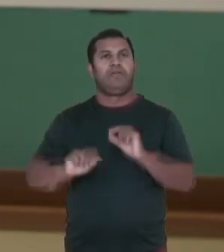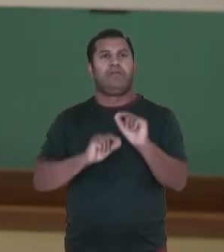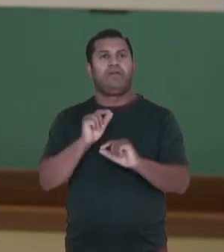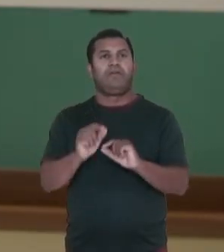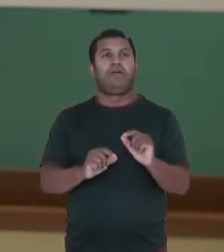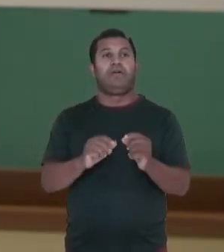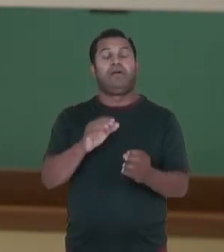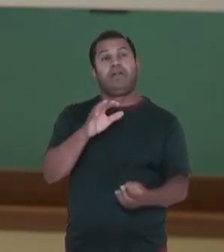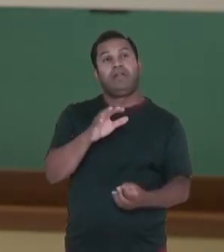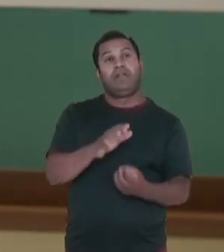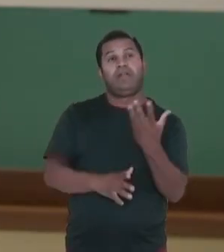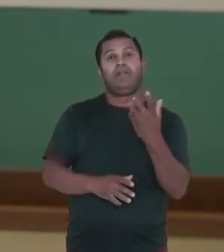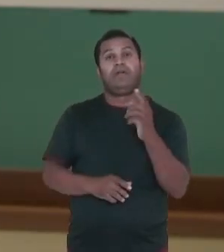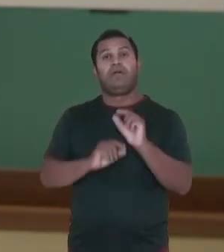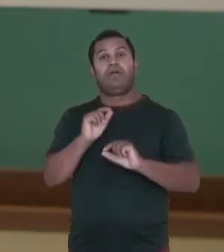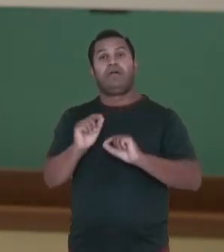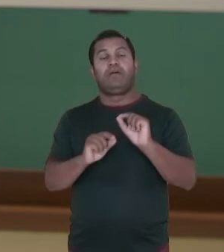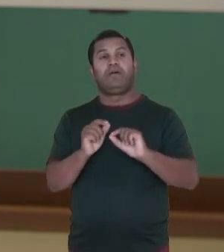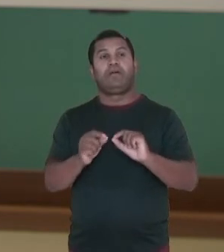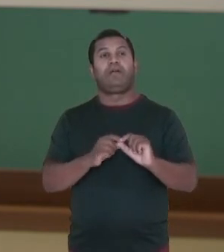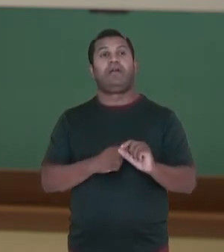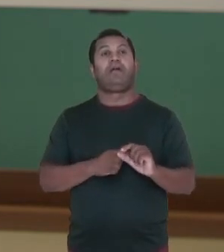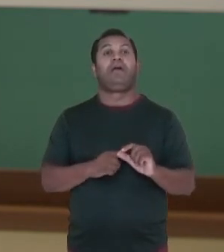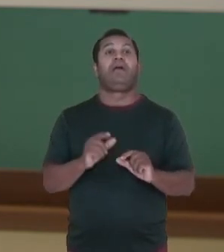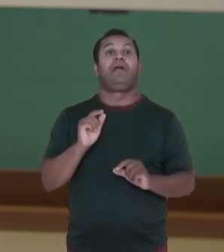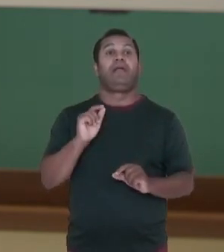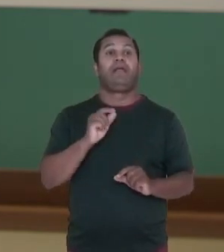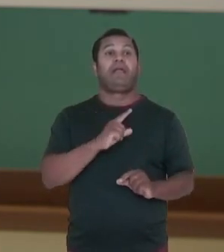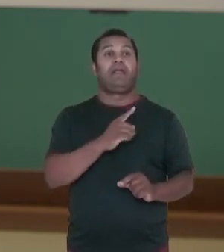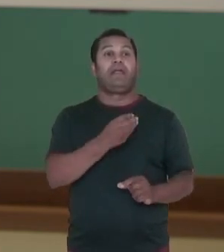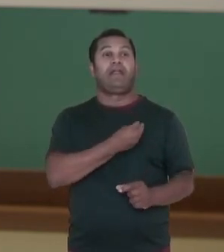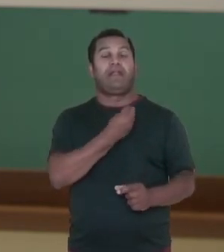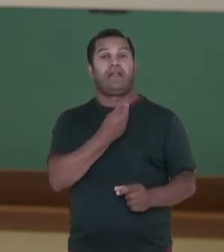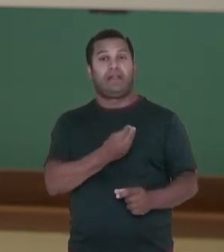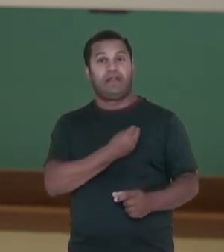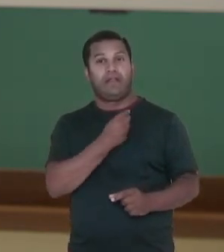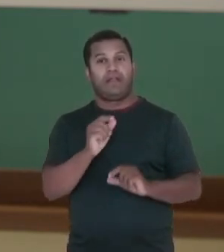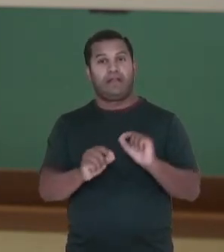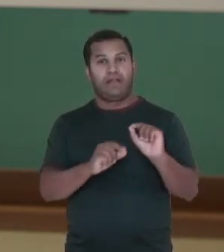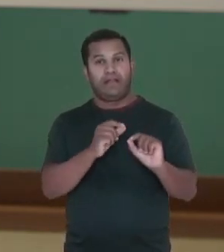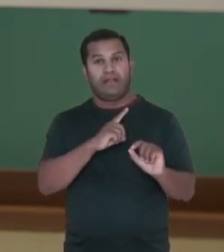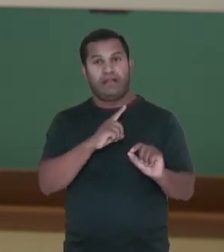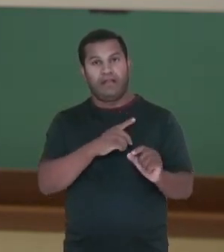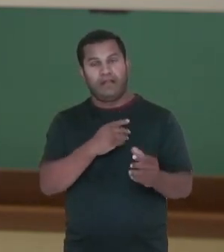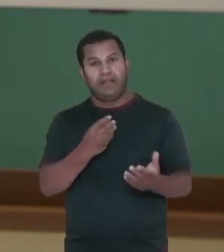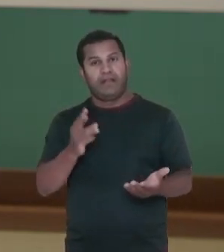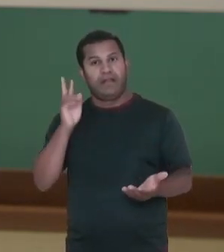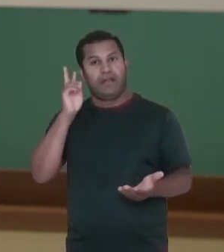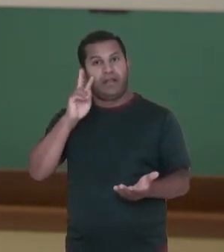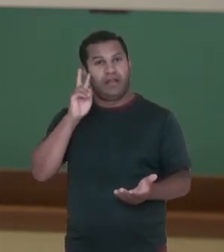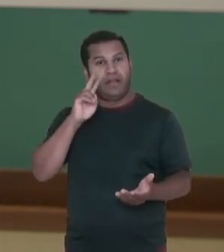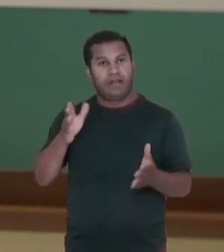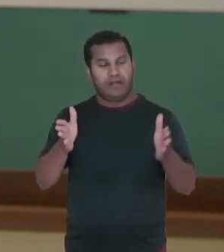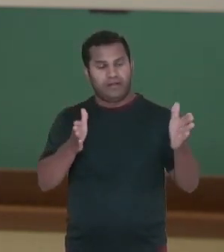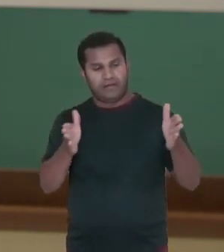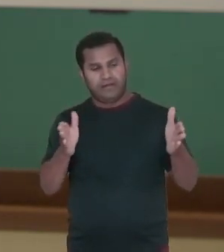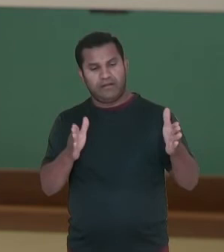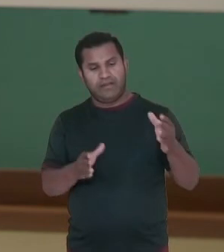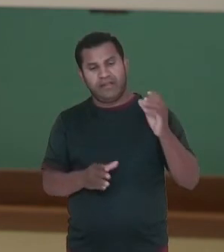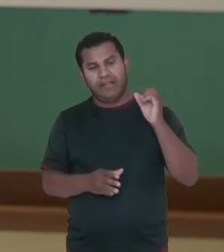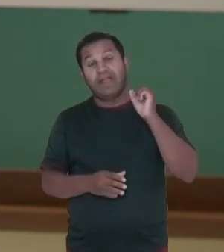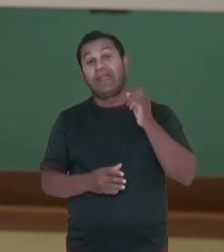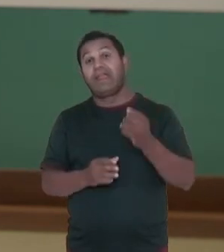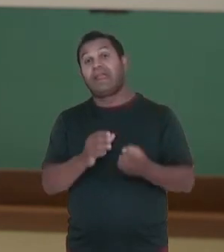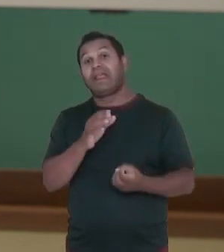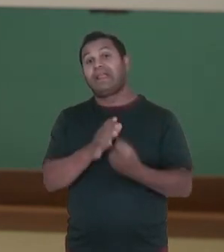de proporcionar a alguém uma morte indolor, né? Para que alivie esse sofrimento. Então, digamos que eu tenha uma